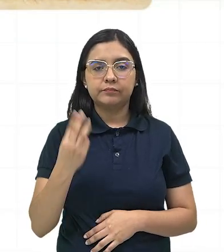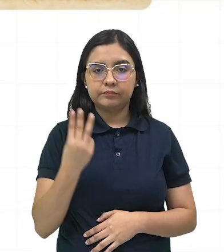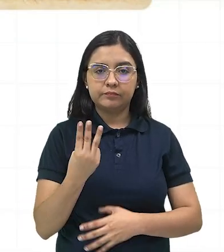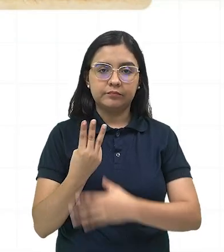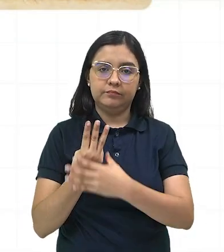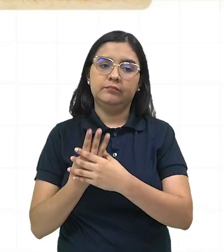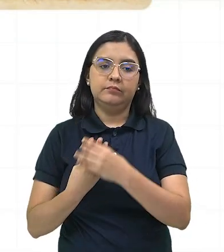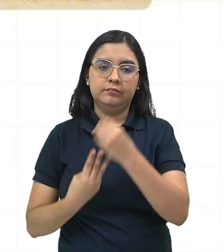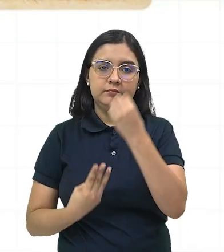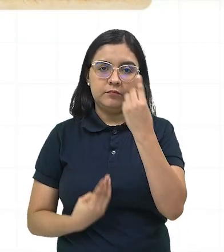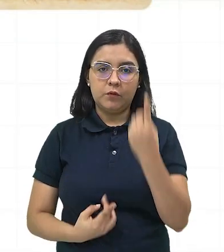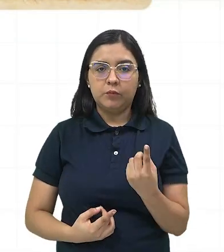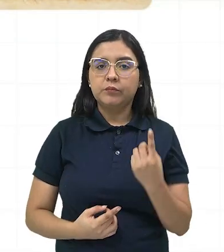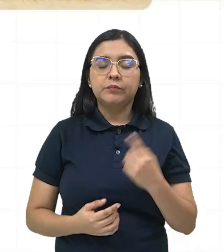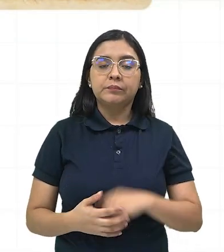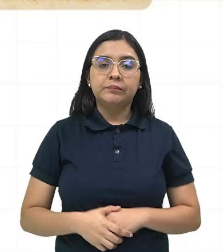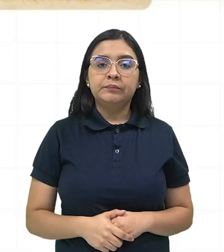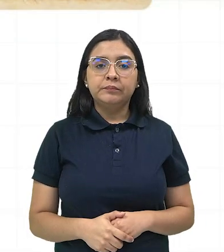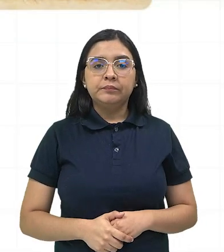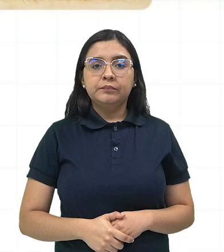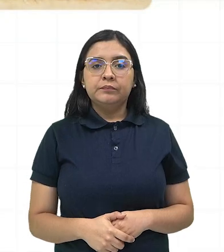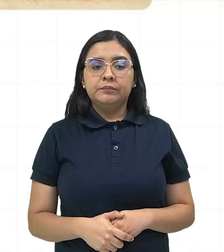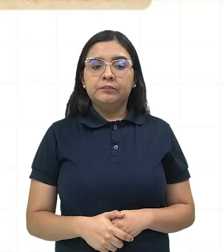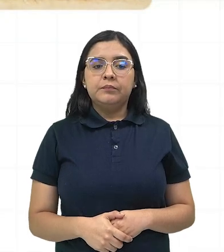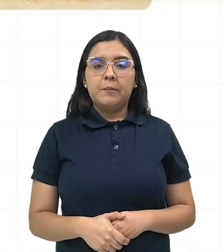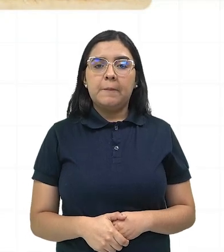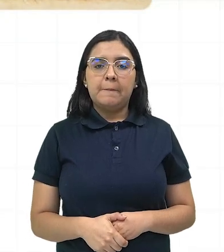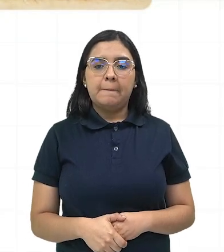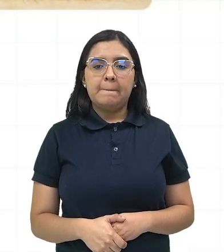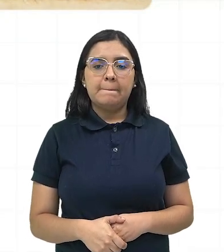dentro que é um só Deus.